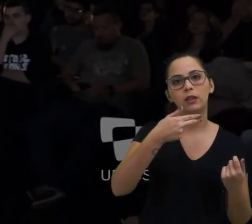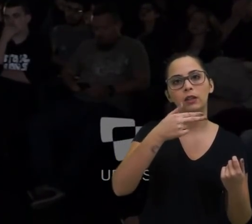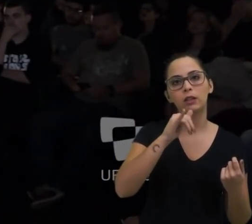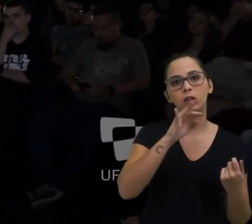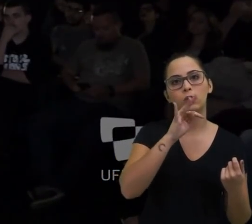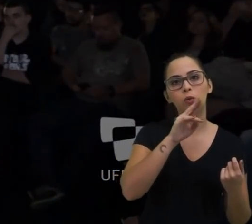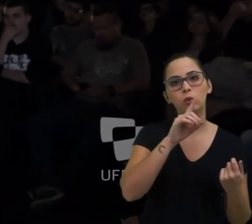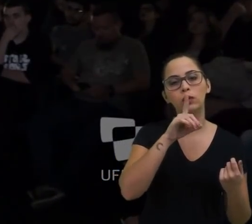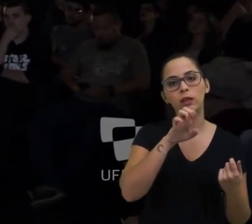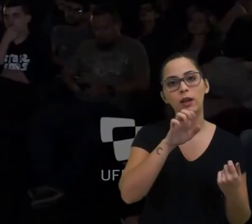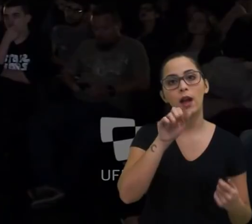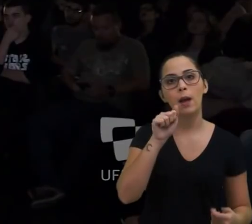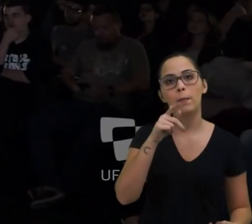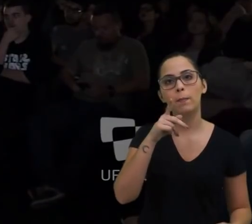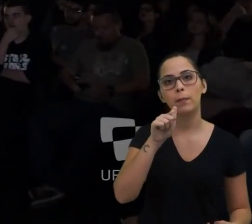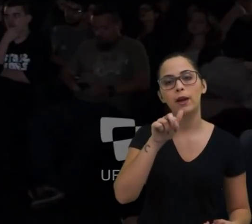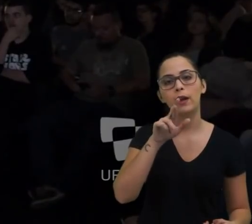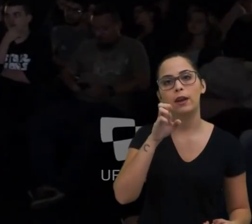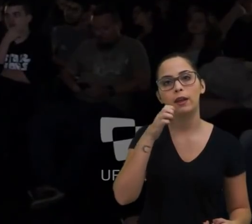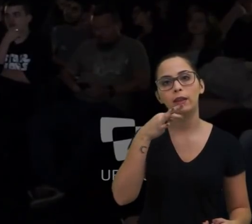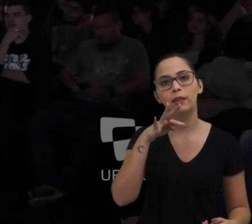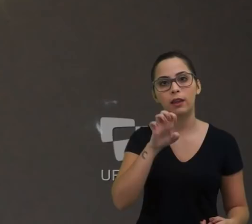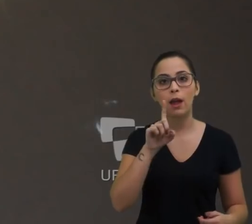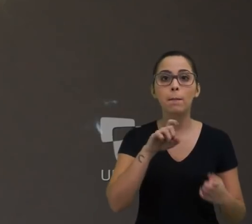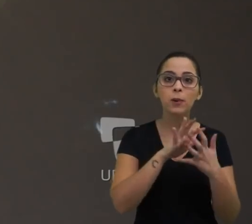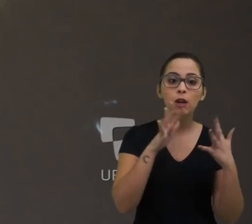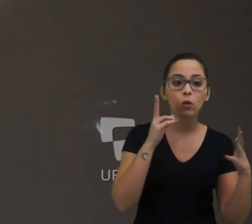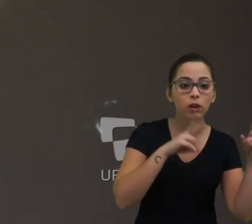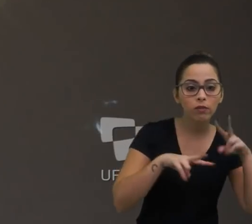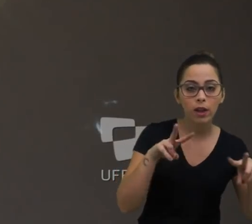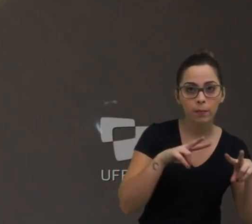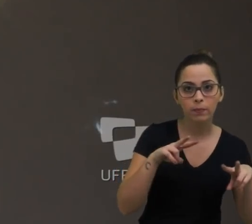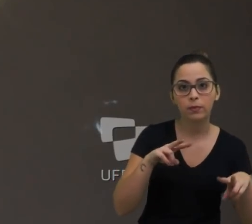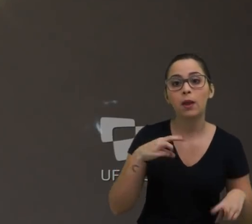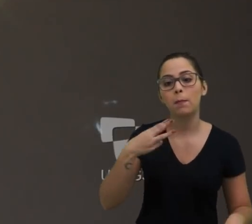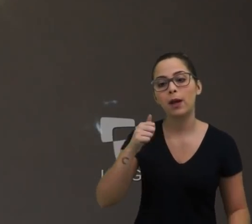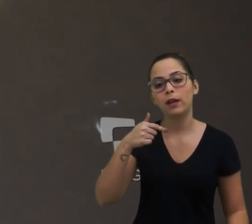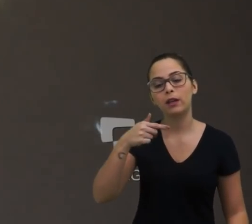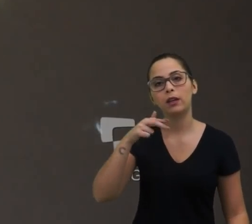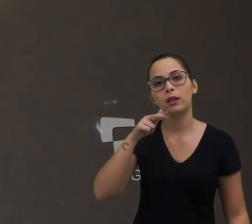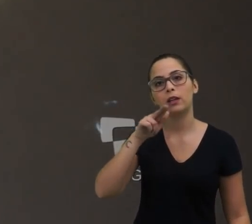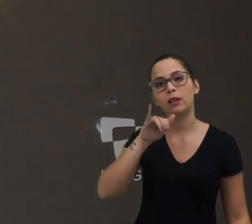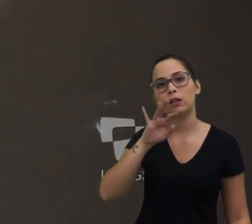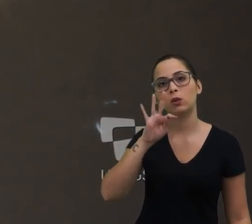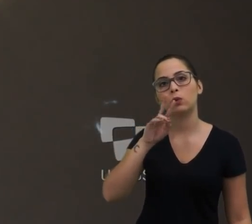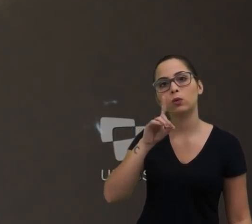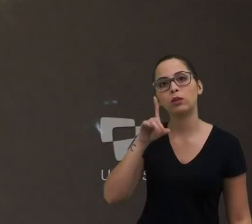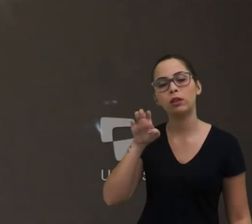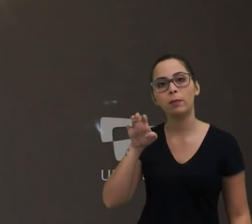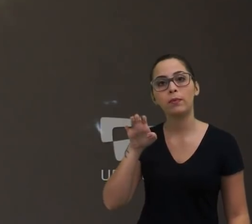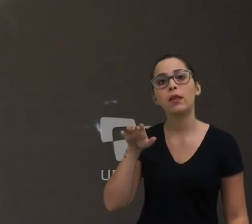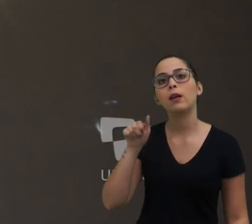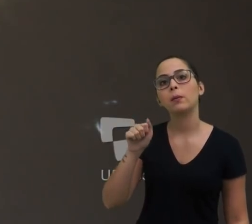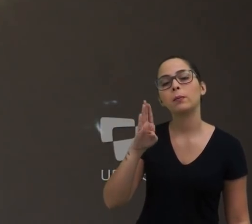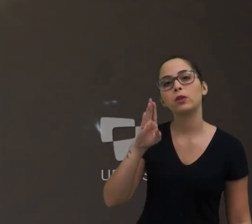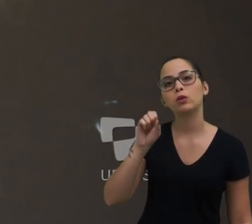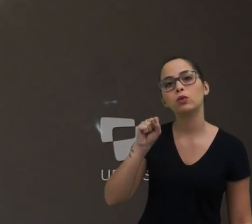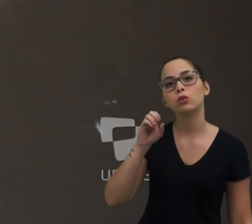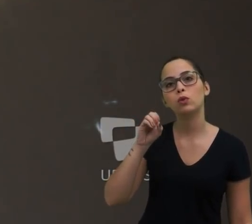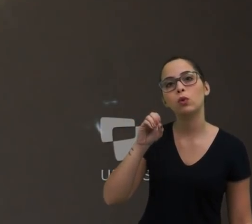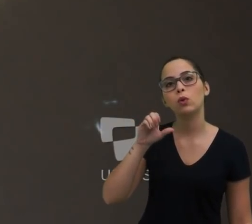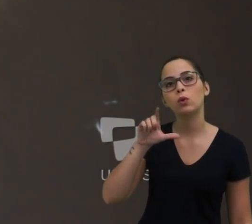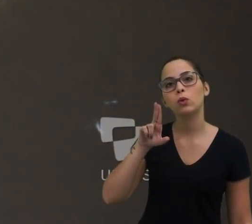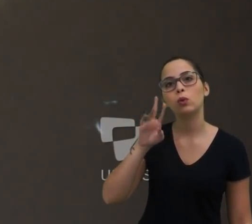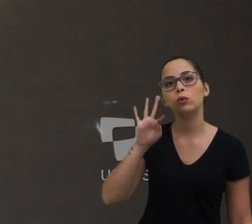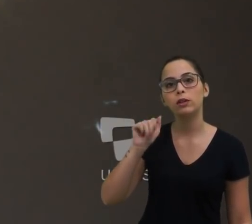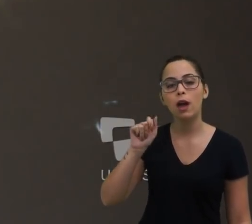qual é a luz verdadeira emitida. Tá? Então, somente na década de 90, com o telescópio espacial